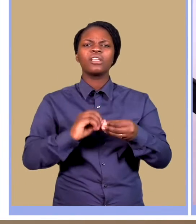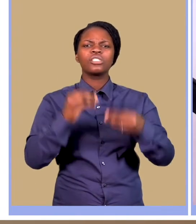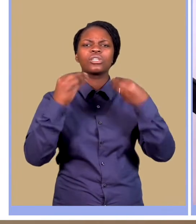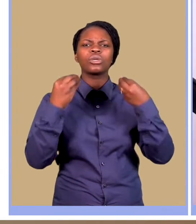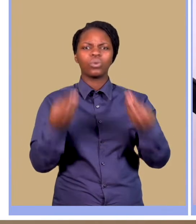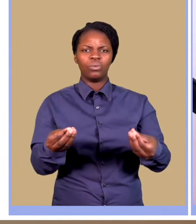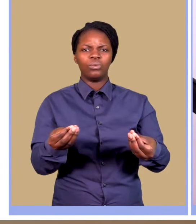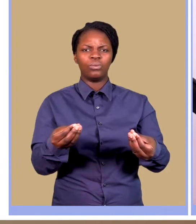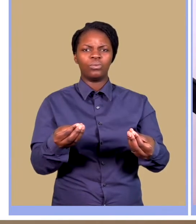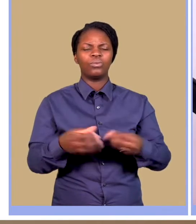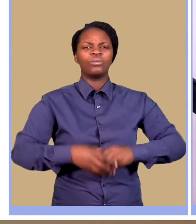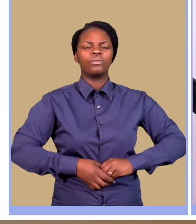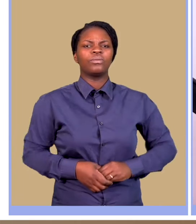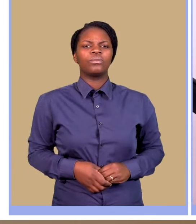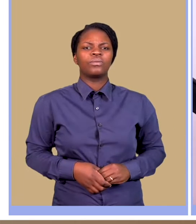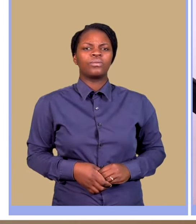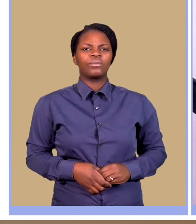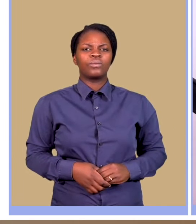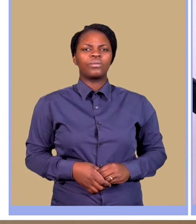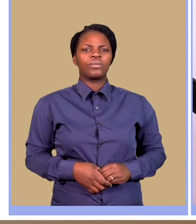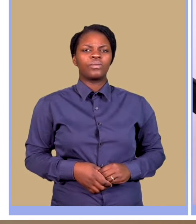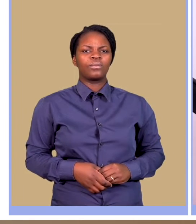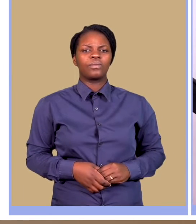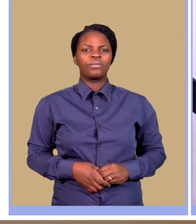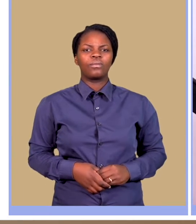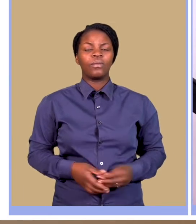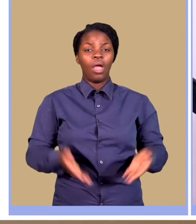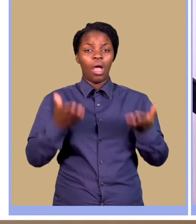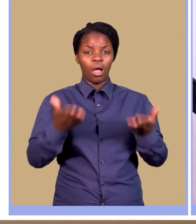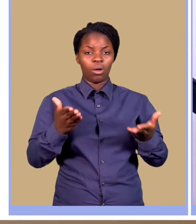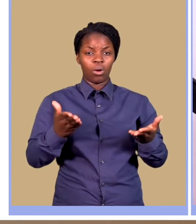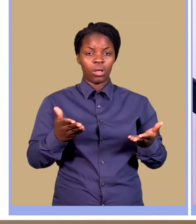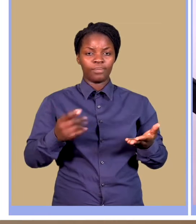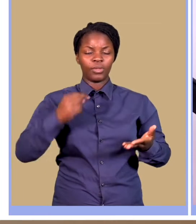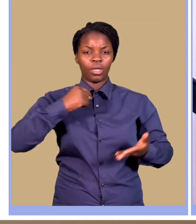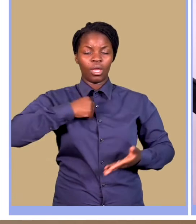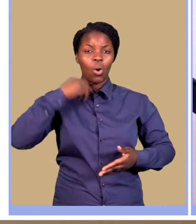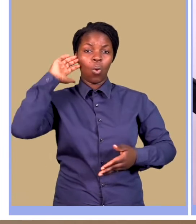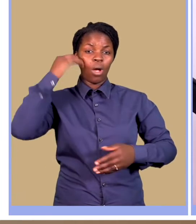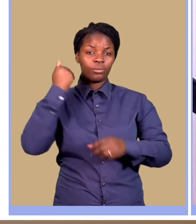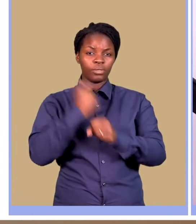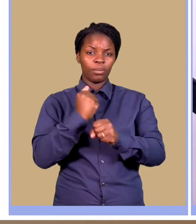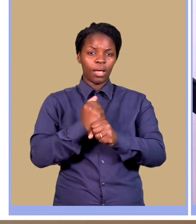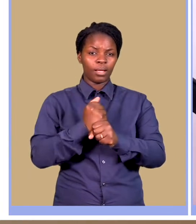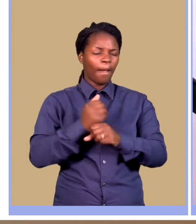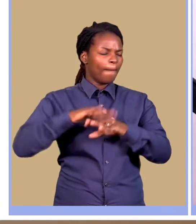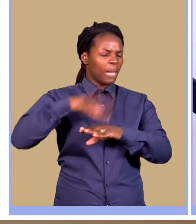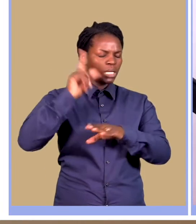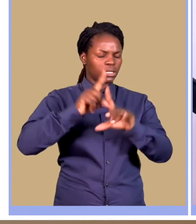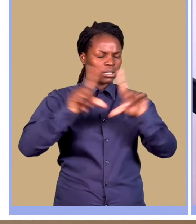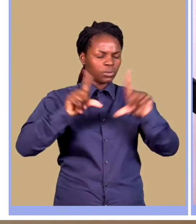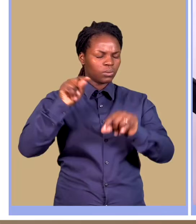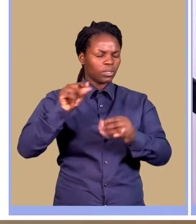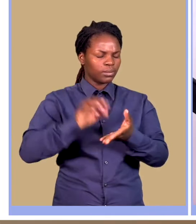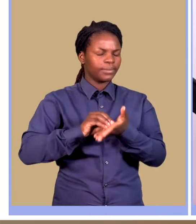muito essa questão. Isso porque os mesmos panfletos, após isso, não são removidos.